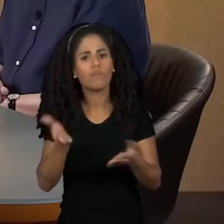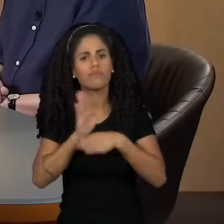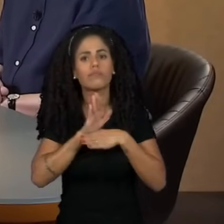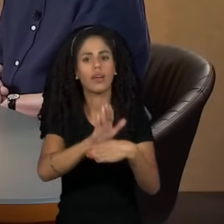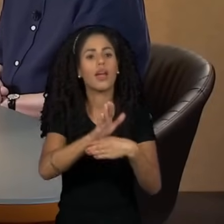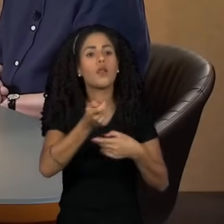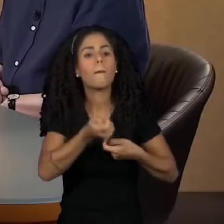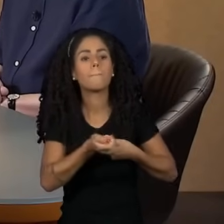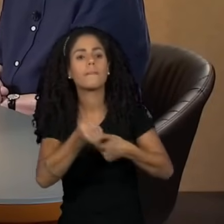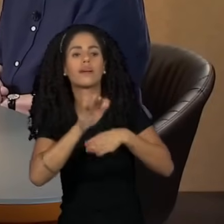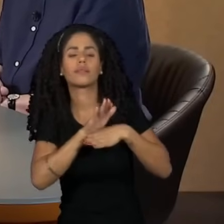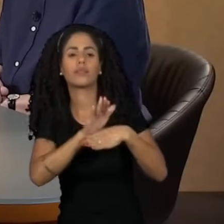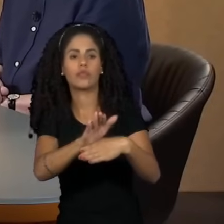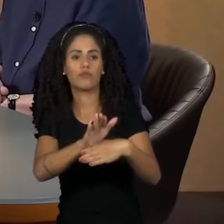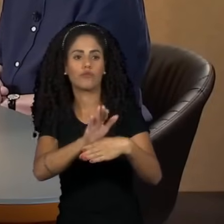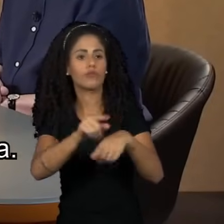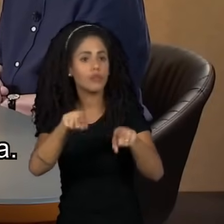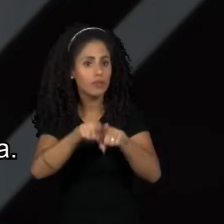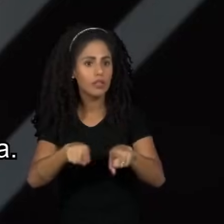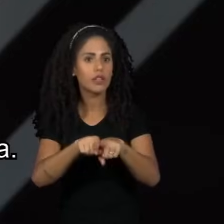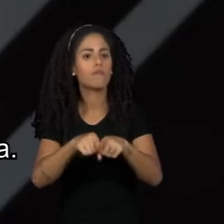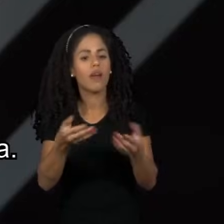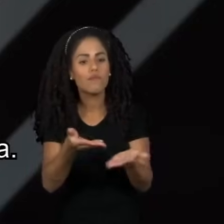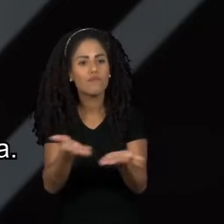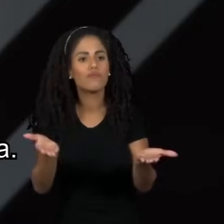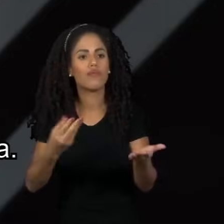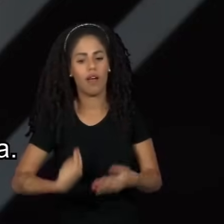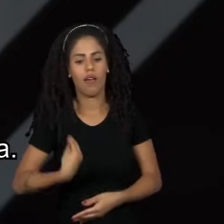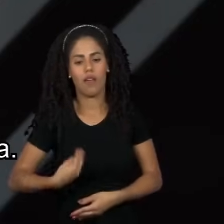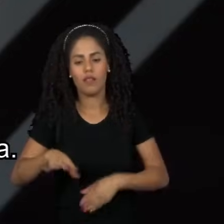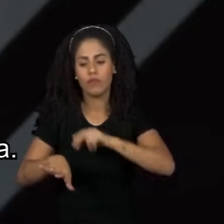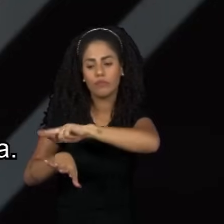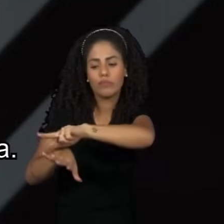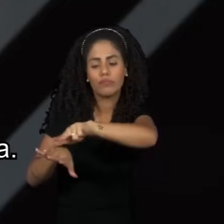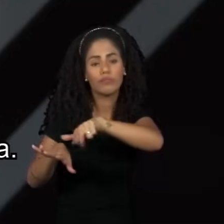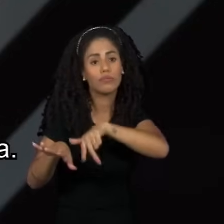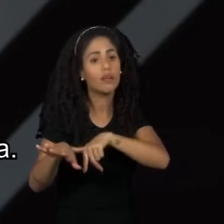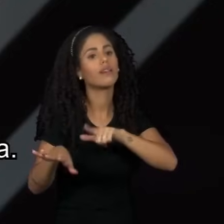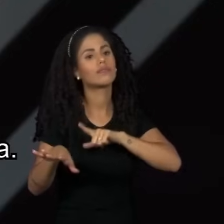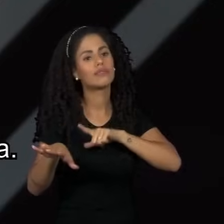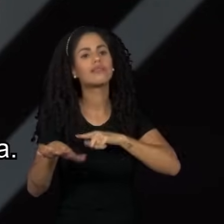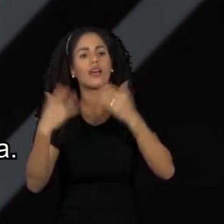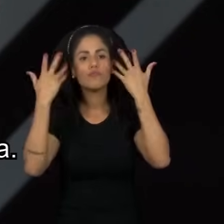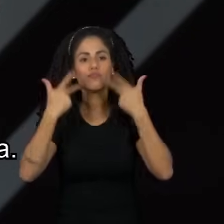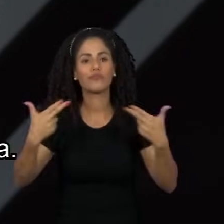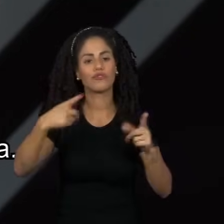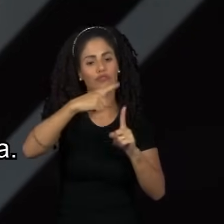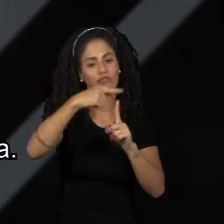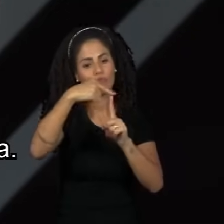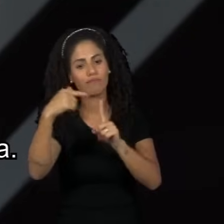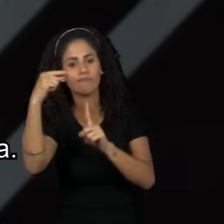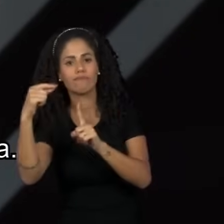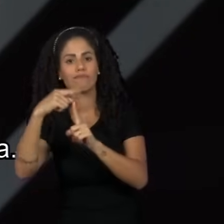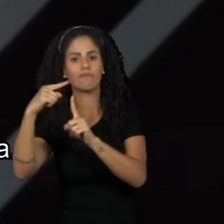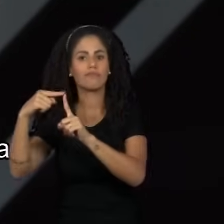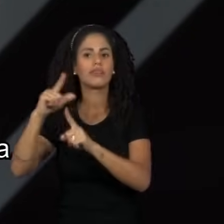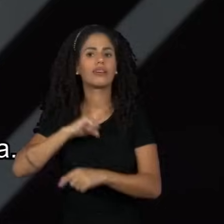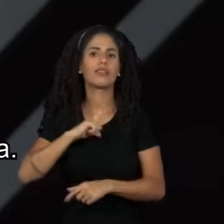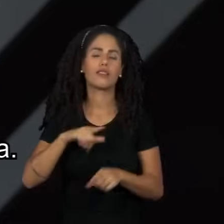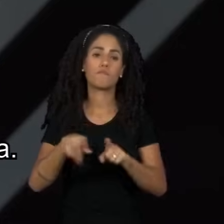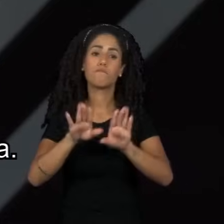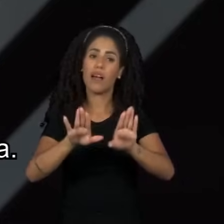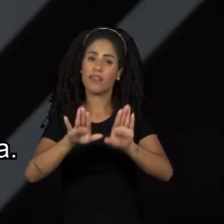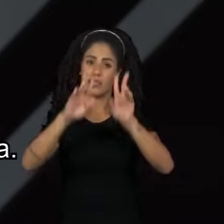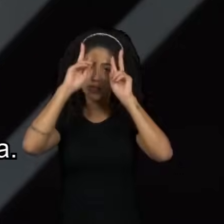no benefício depois do ecossistema, assim todas as outras espécies, com exceção do ser